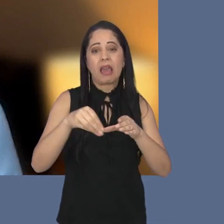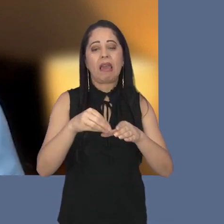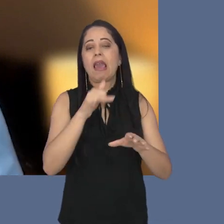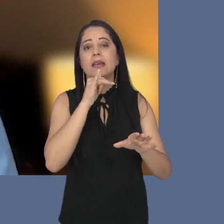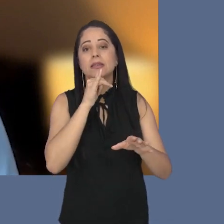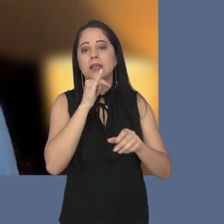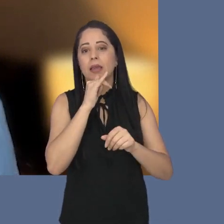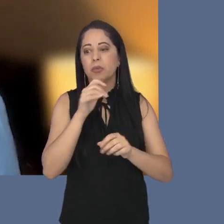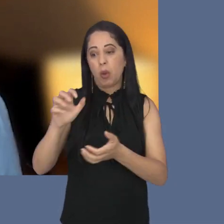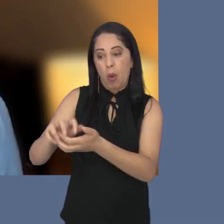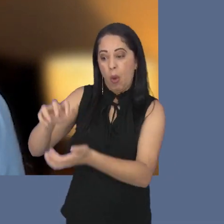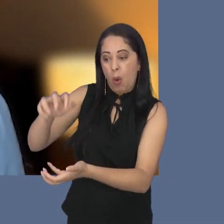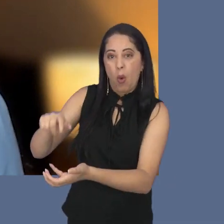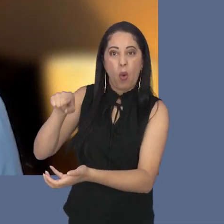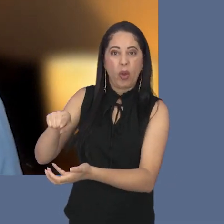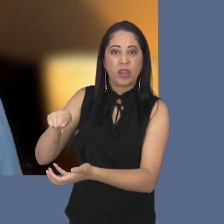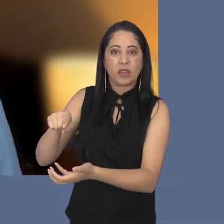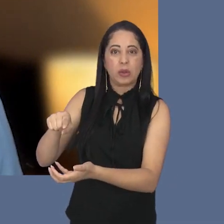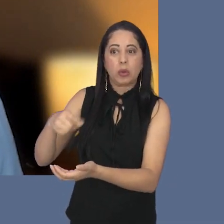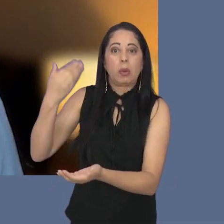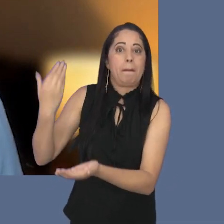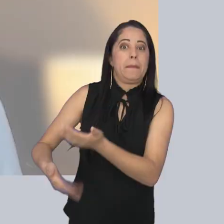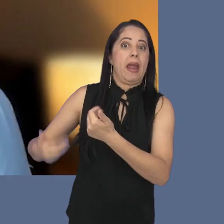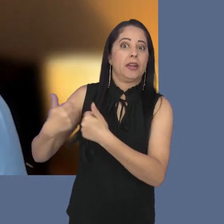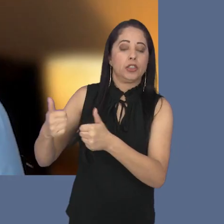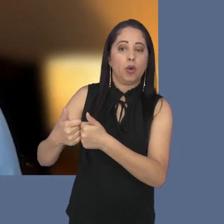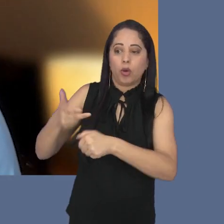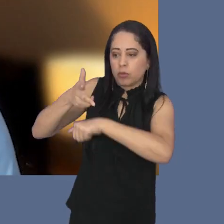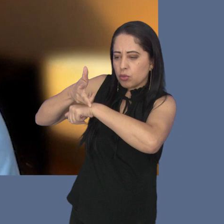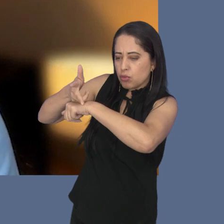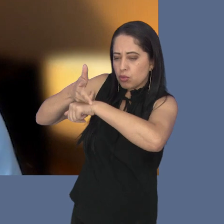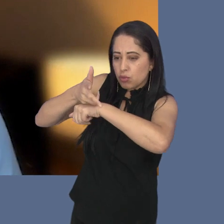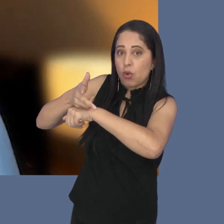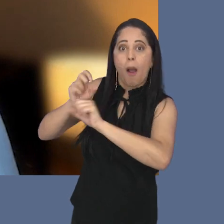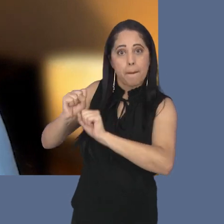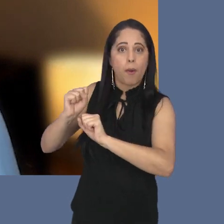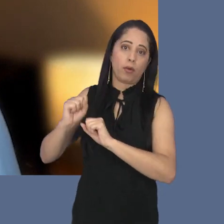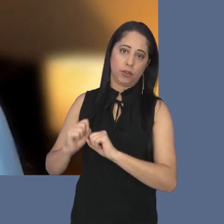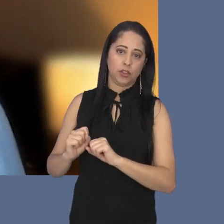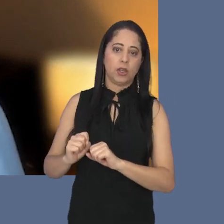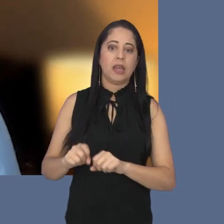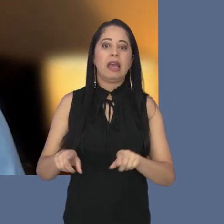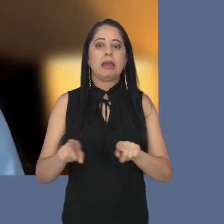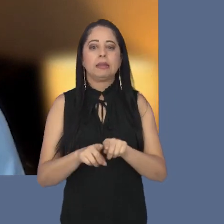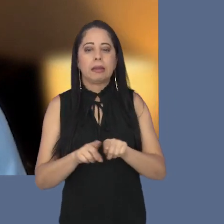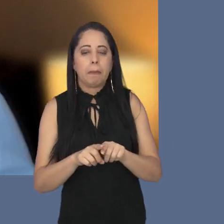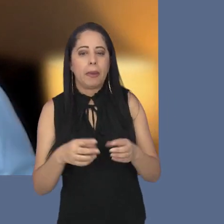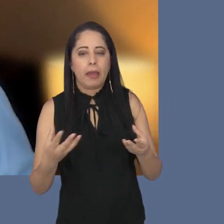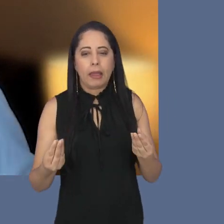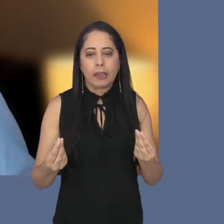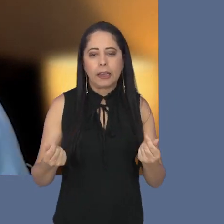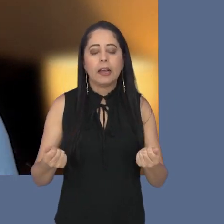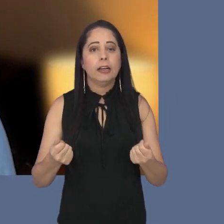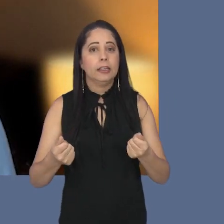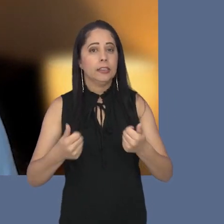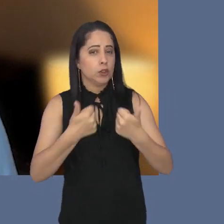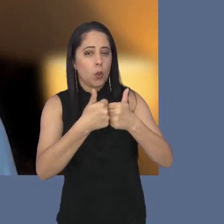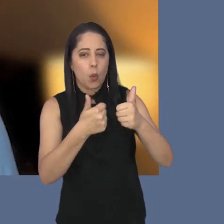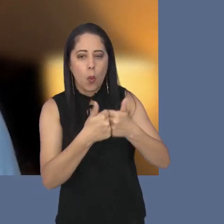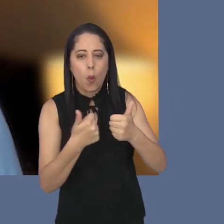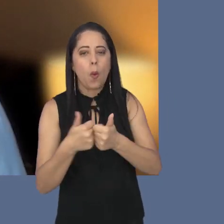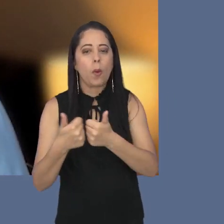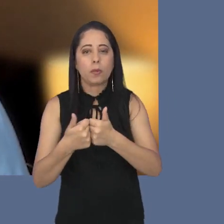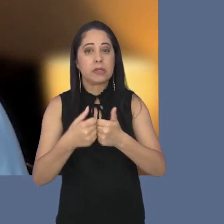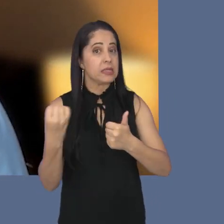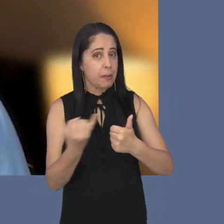transporte público, como, por exemplo, deixar um idoso para trás. A gente tem um segundo ponto, que é a parte interna, né? A gente chama de salão, né,